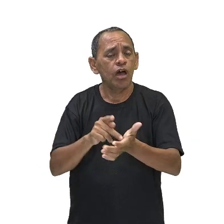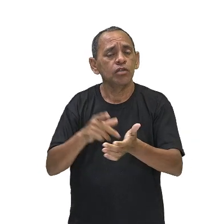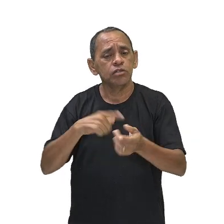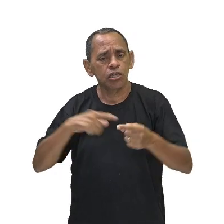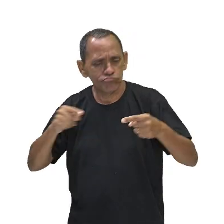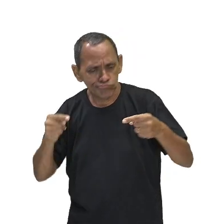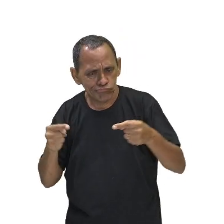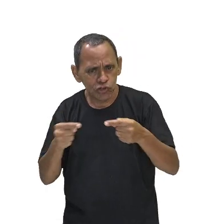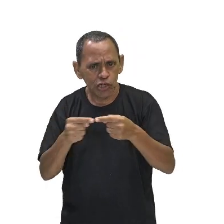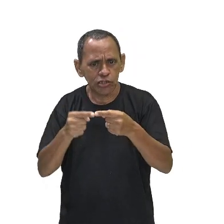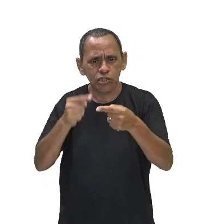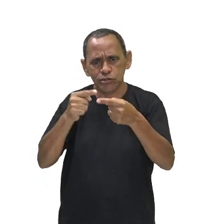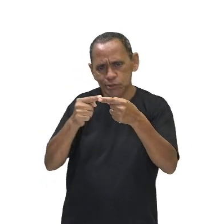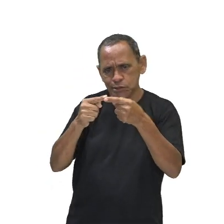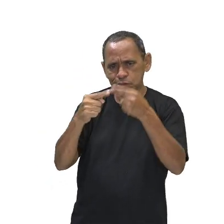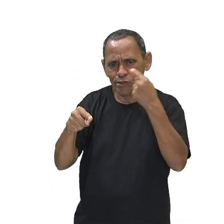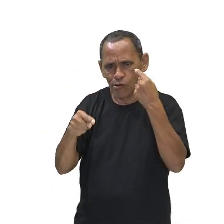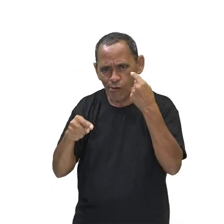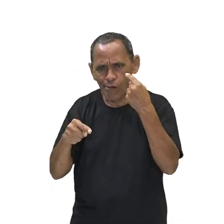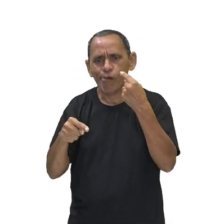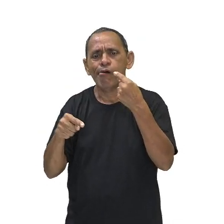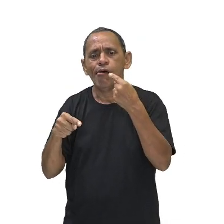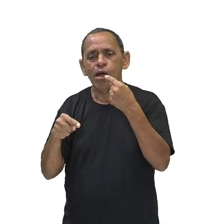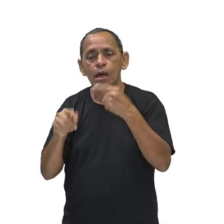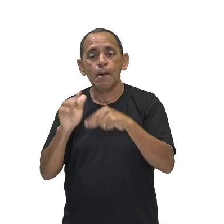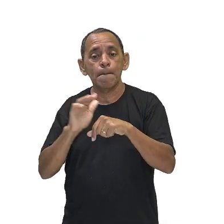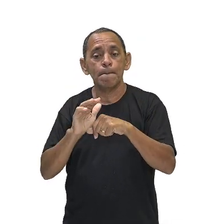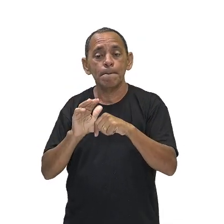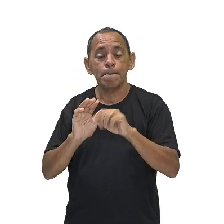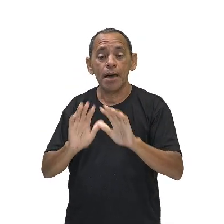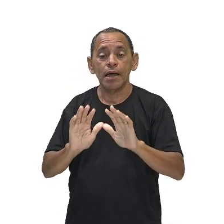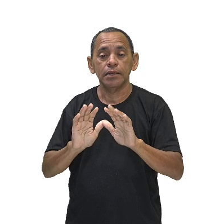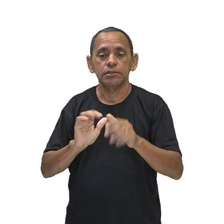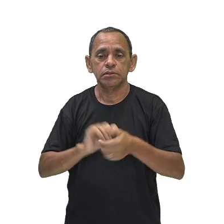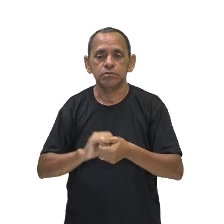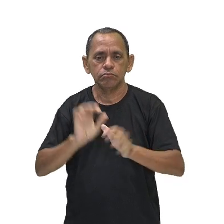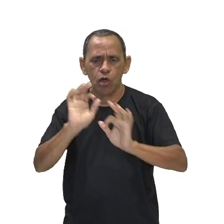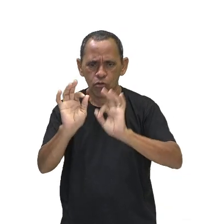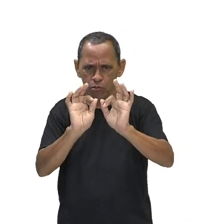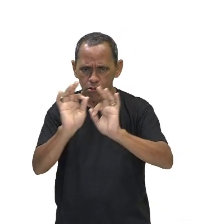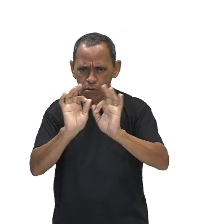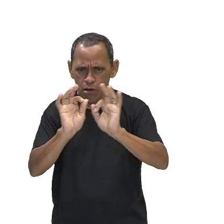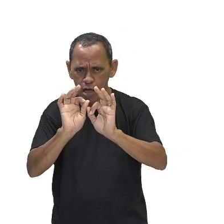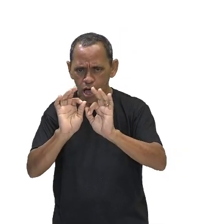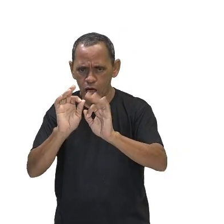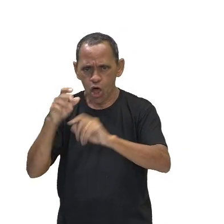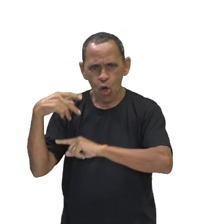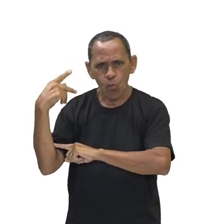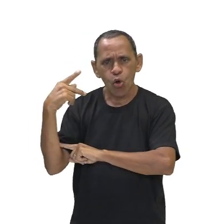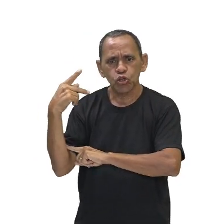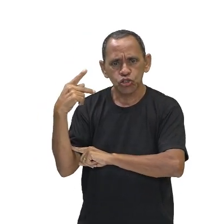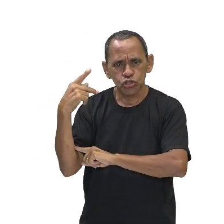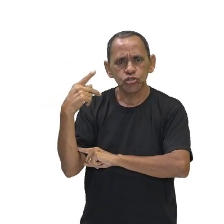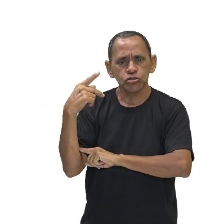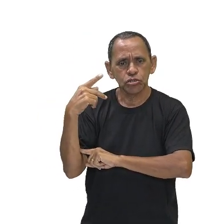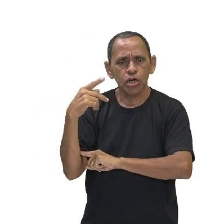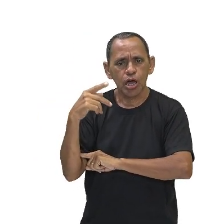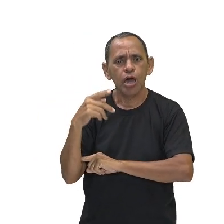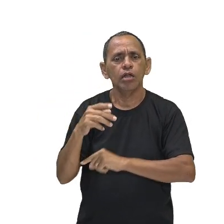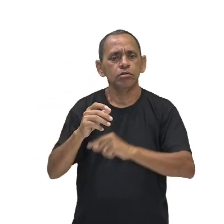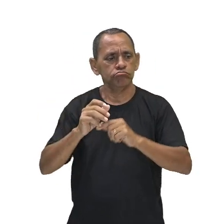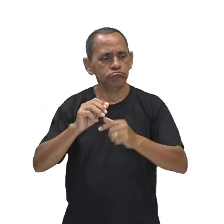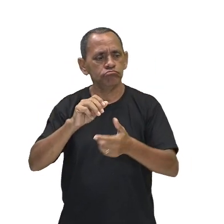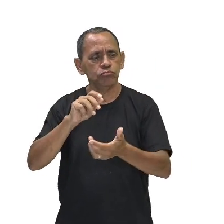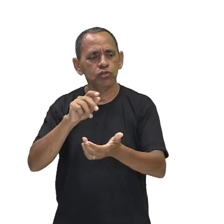há discordâncias, mas aquela organização política, ela se mantém. Vocês já